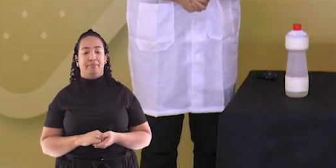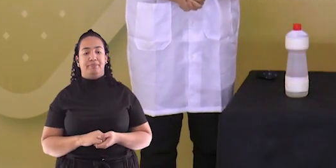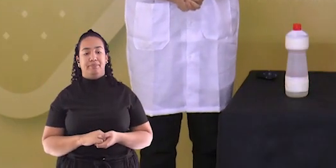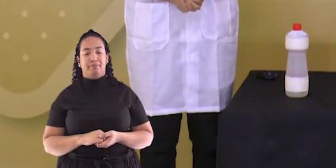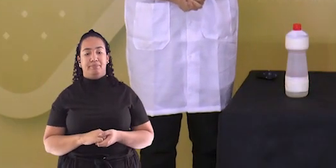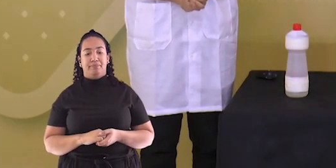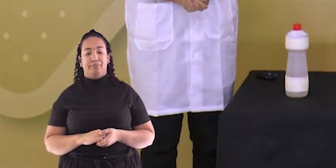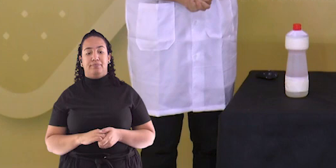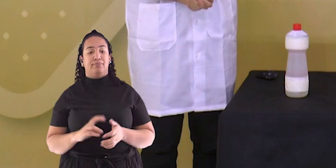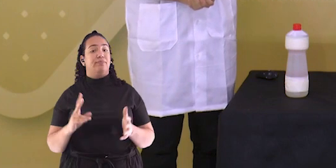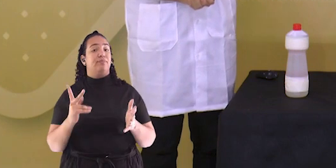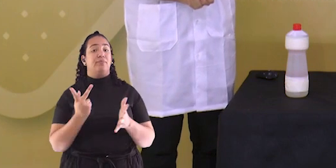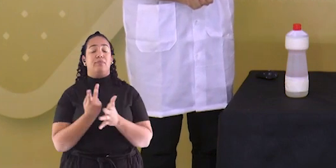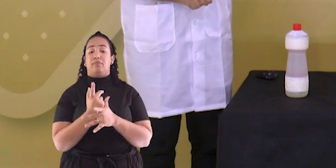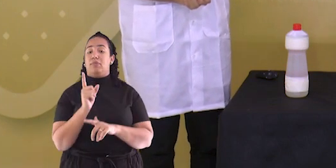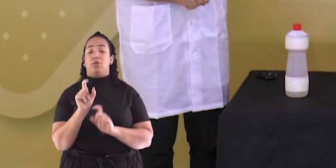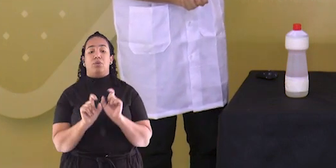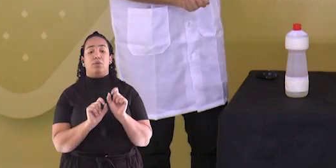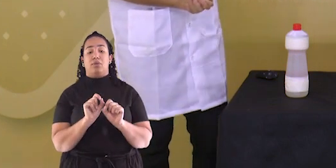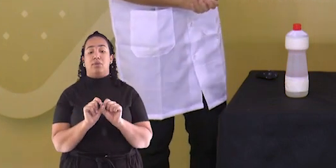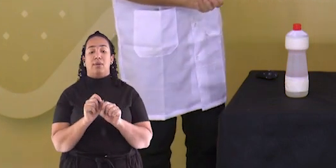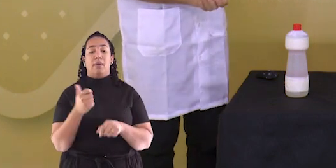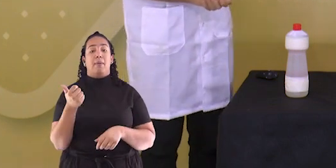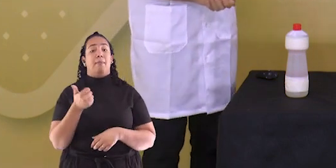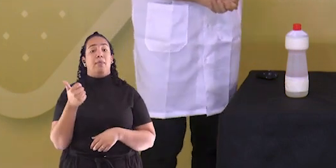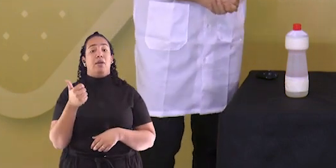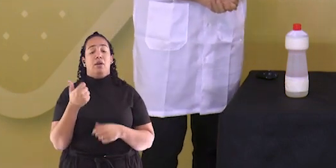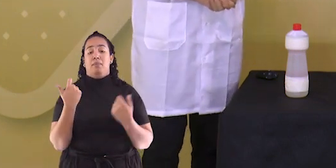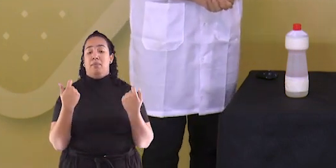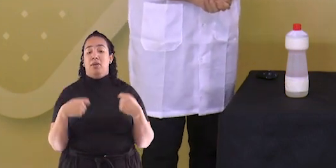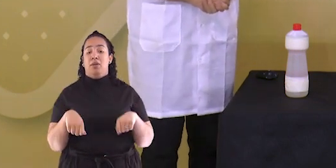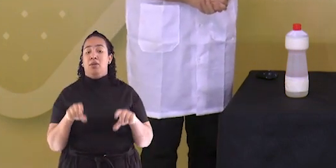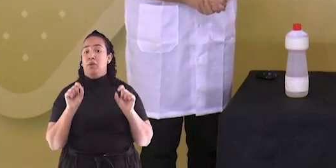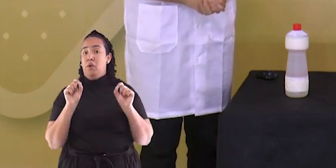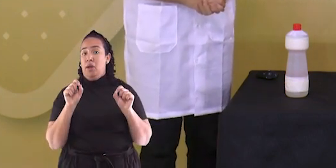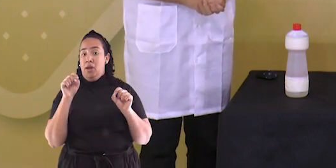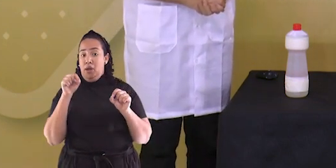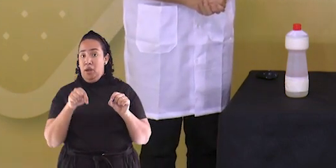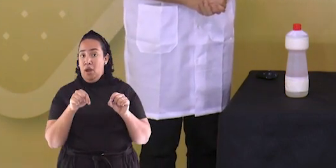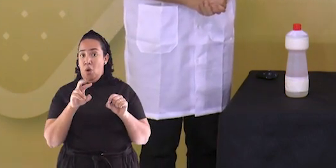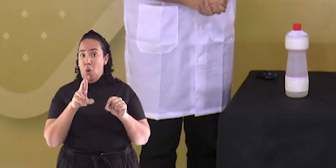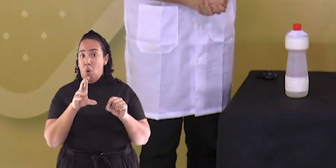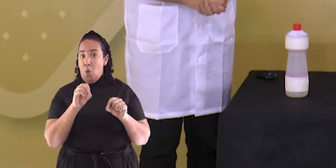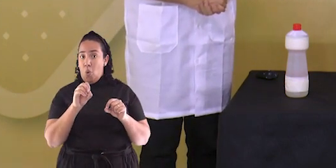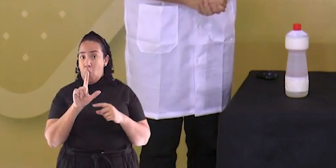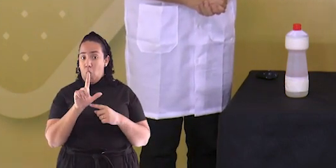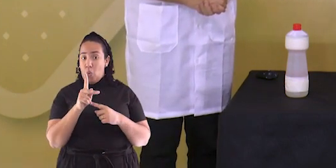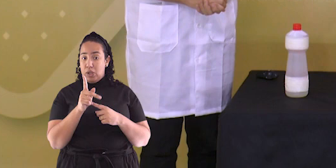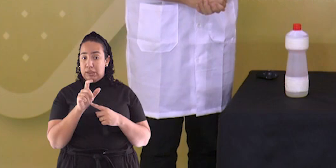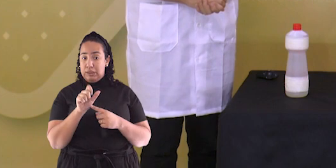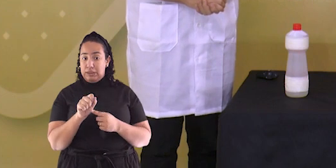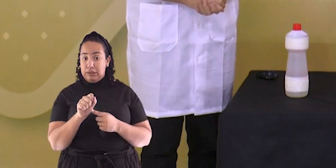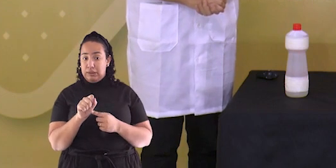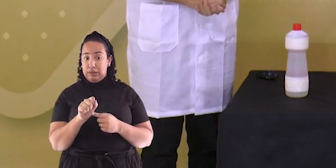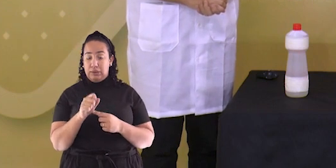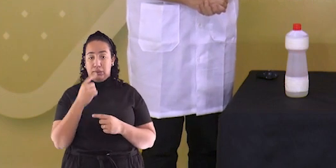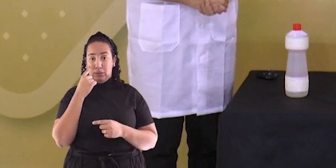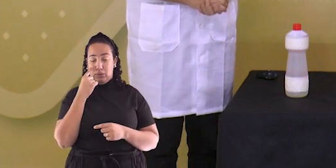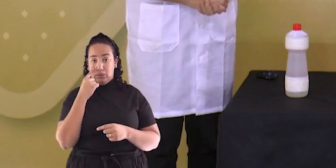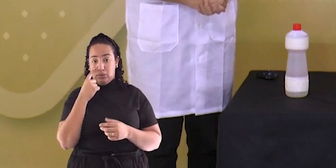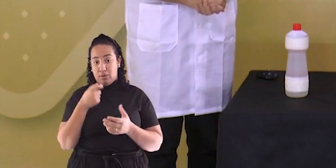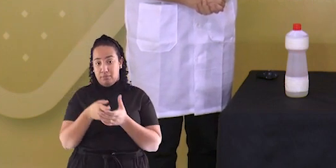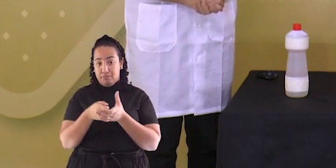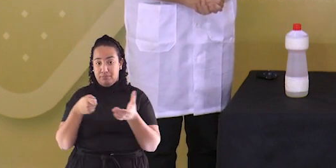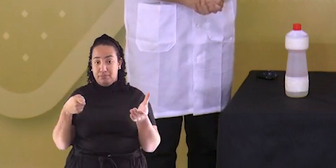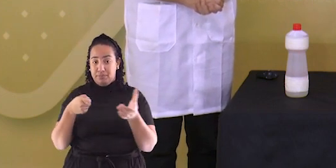acontecer aqui é o seguinte: o primeiro passo é atravessar essa rolha de cortiça com a agulha da bomba.